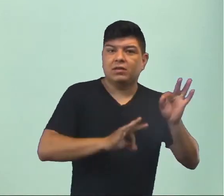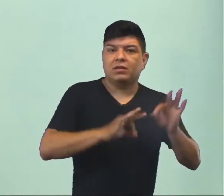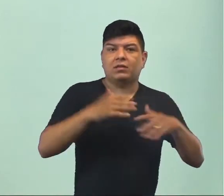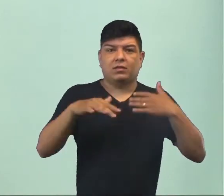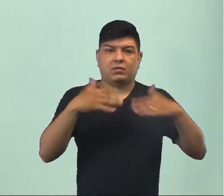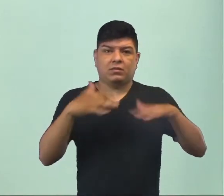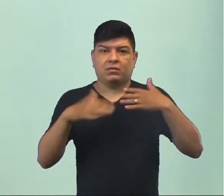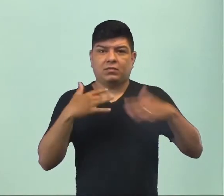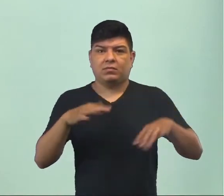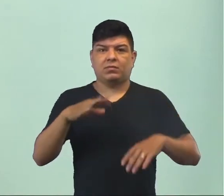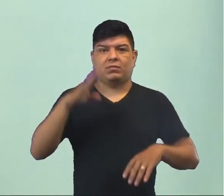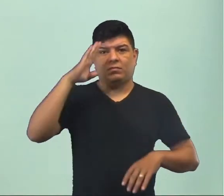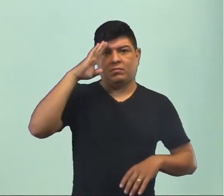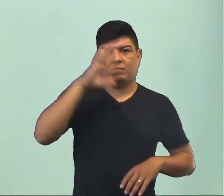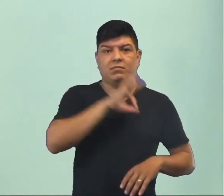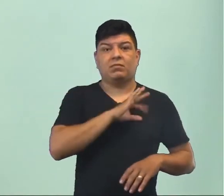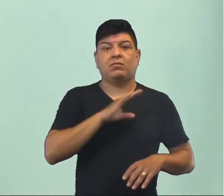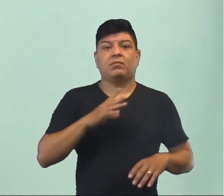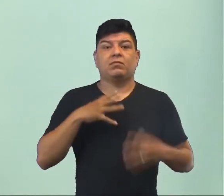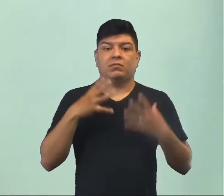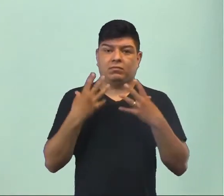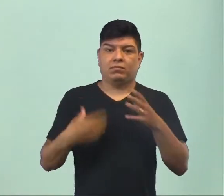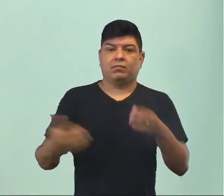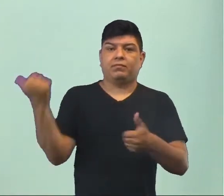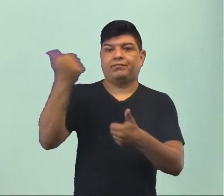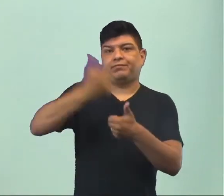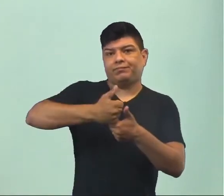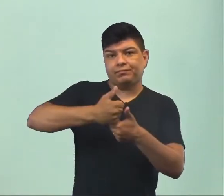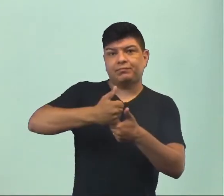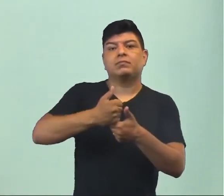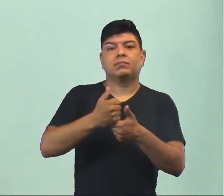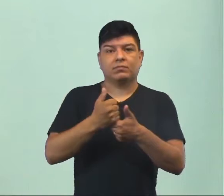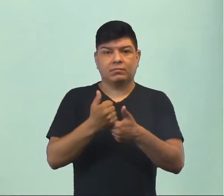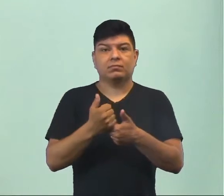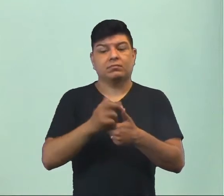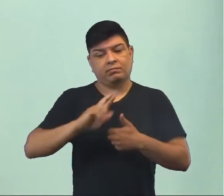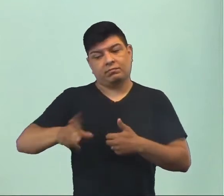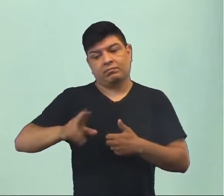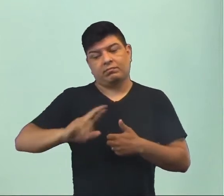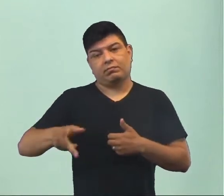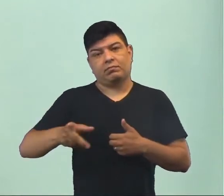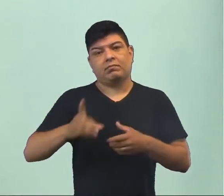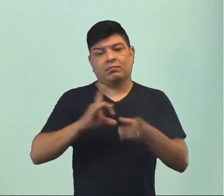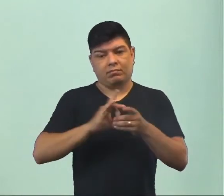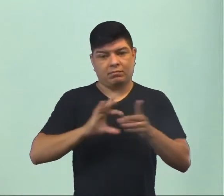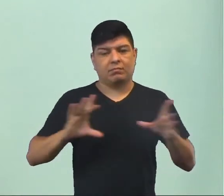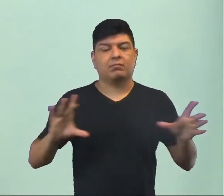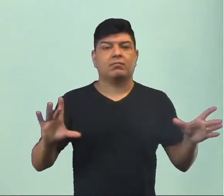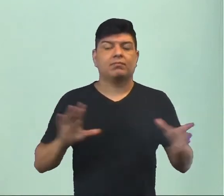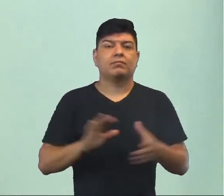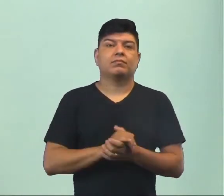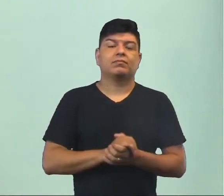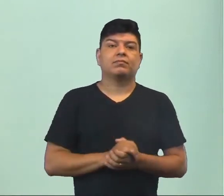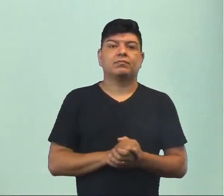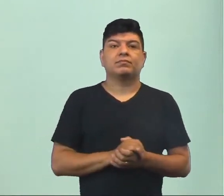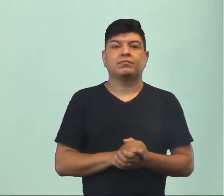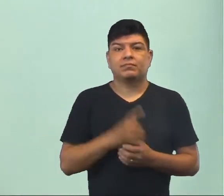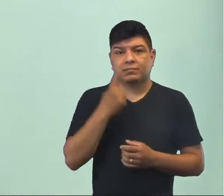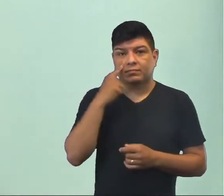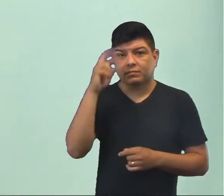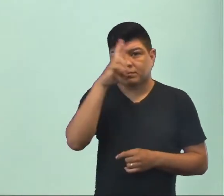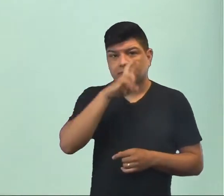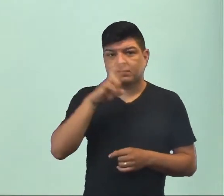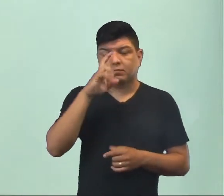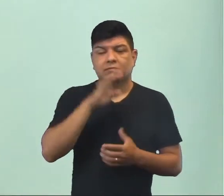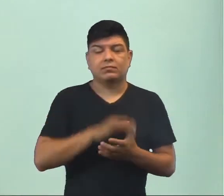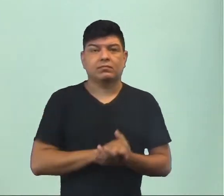dos tenentes e assume, né, de uma forma que não é democrática. Vamos